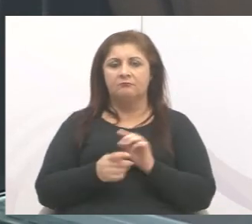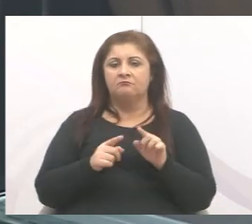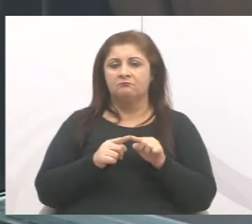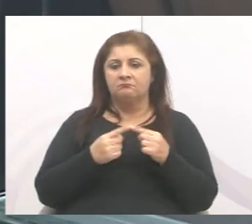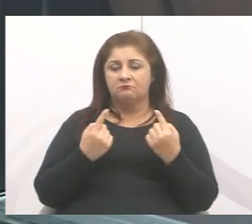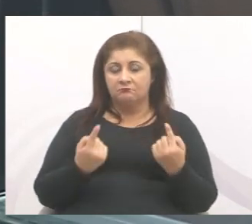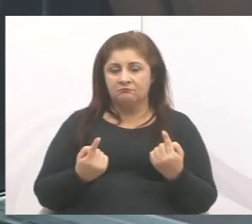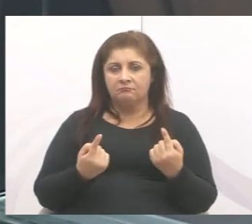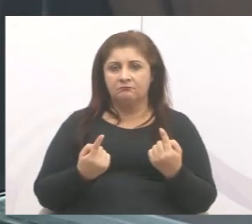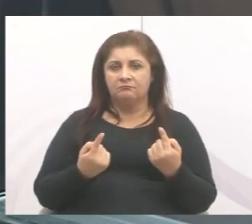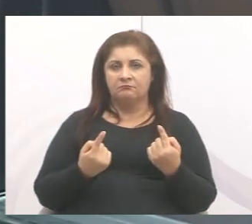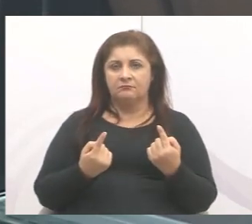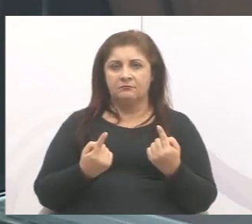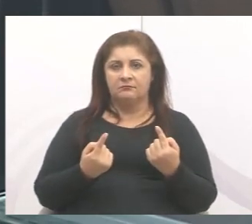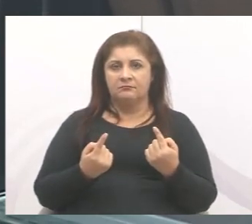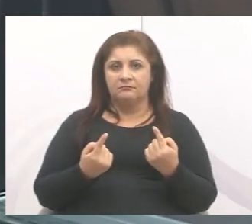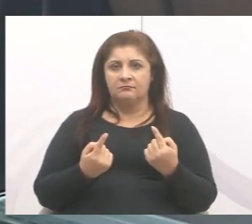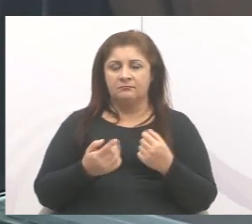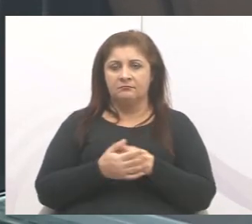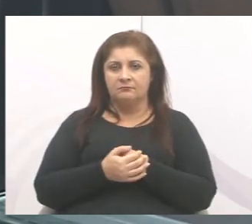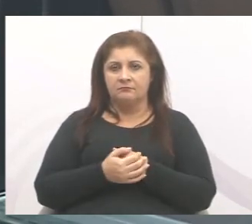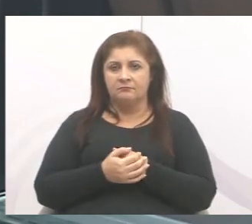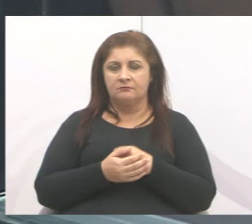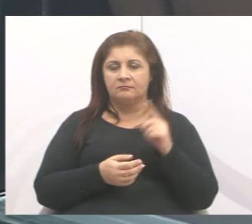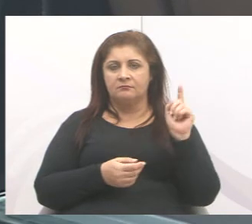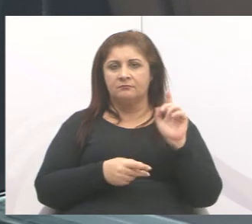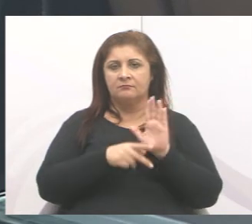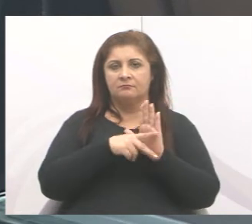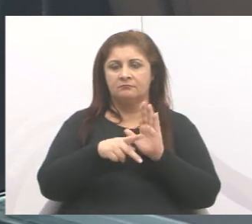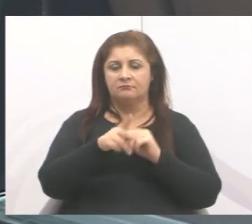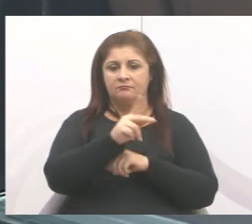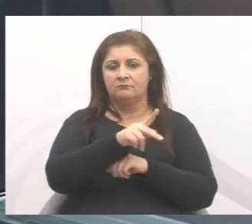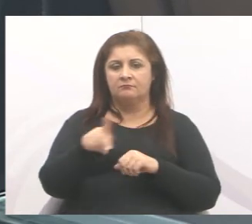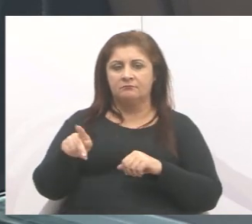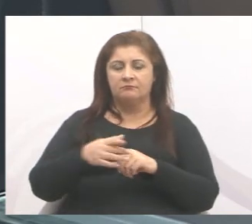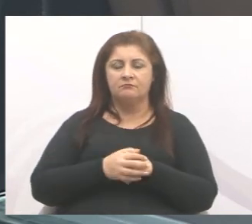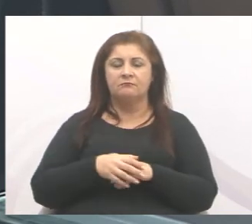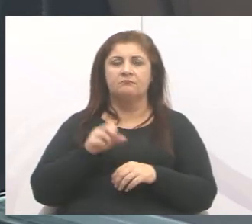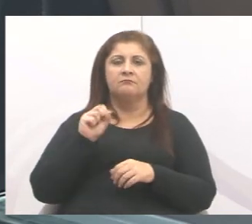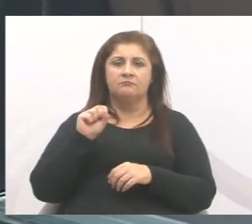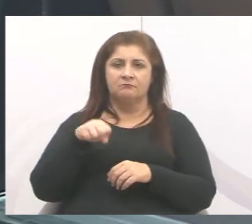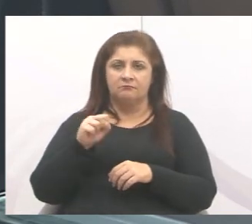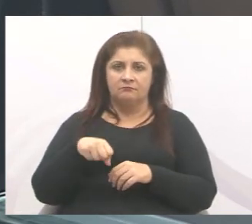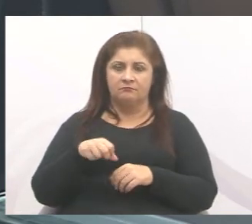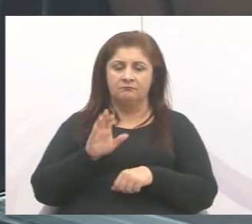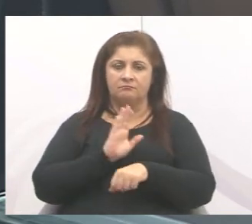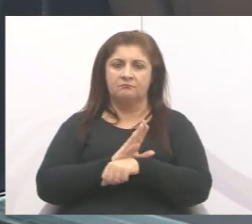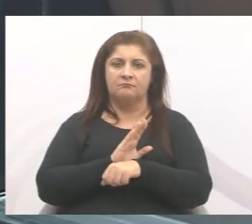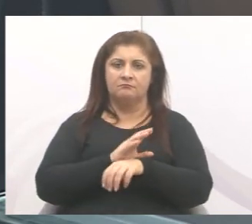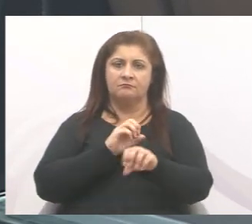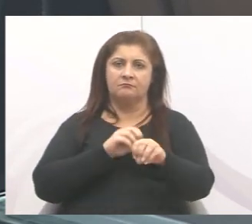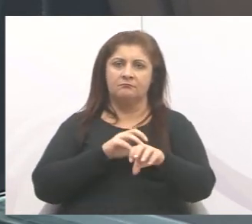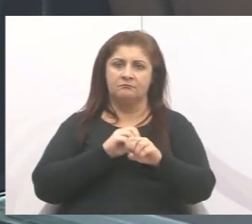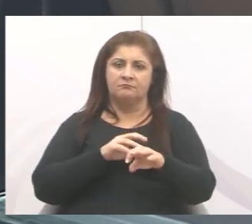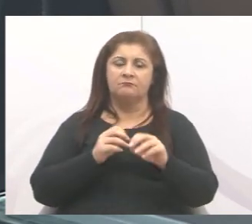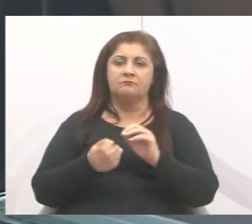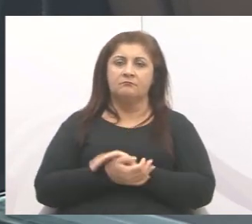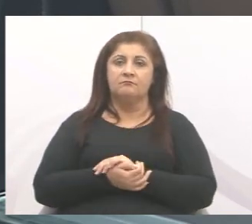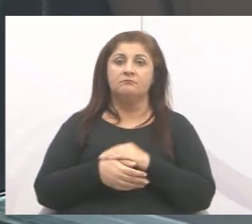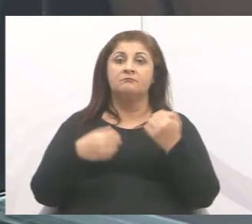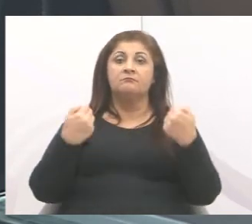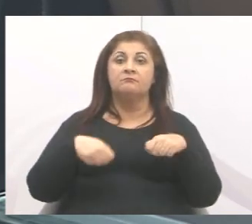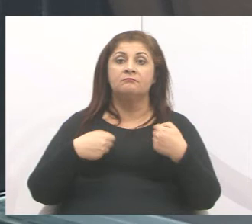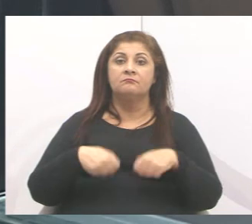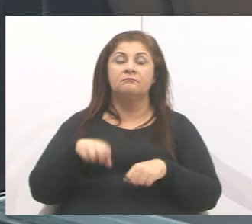que, enquanto da classe dos professores, estamos aqui, sim, em defesa da educação, e a gente precisa, sim,